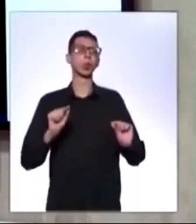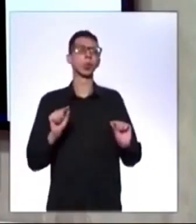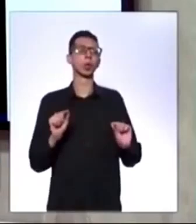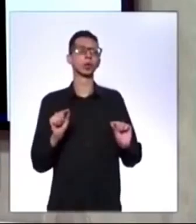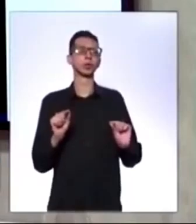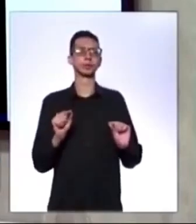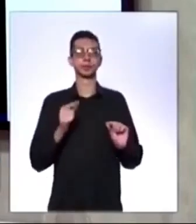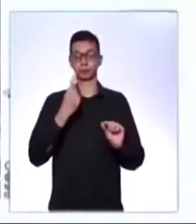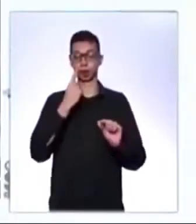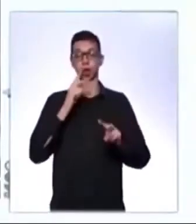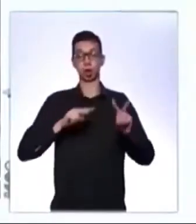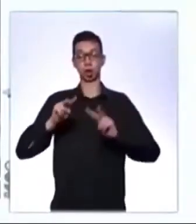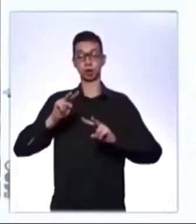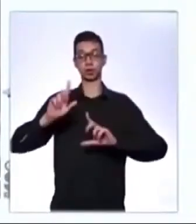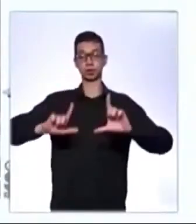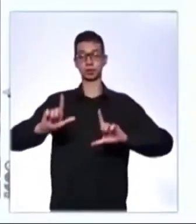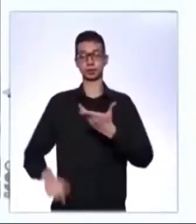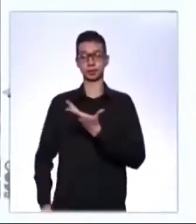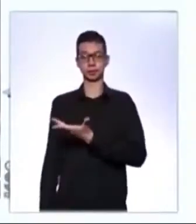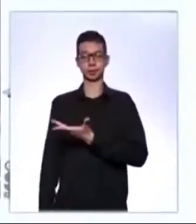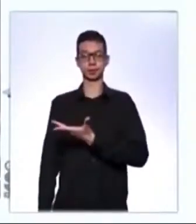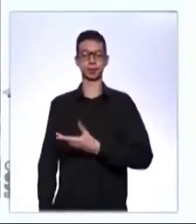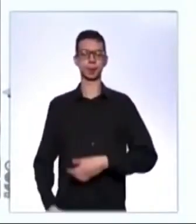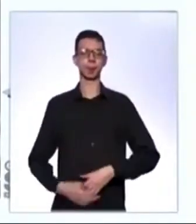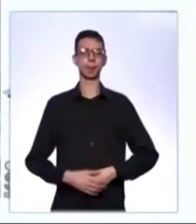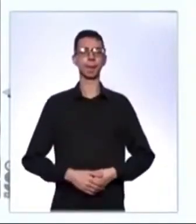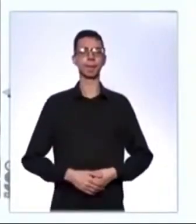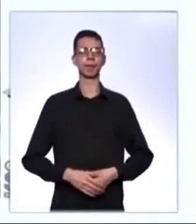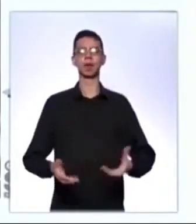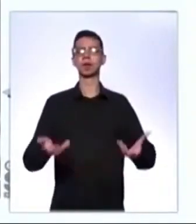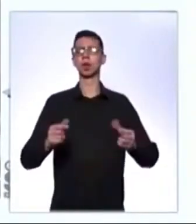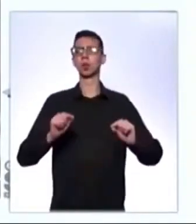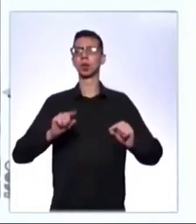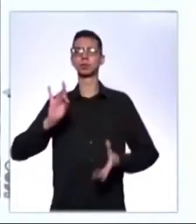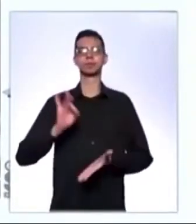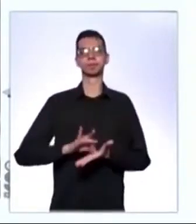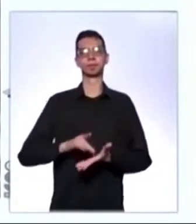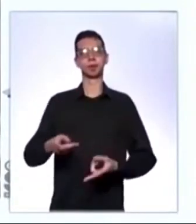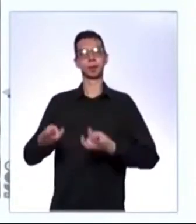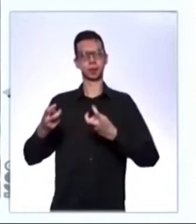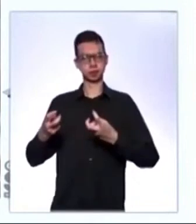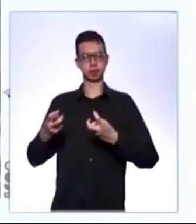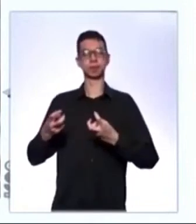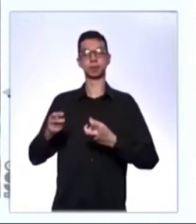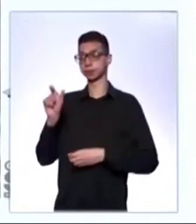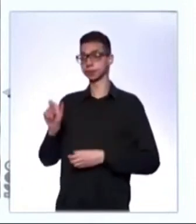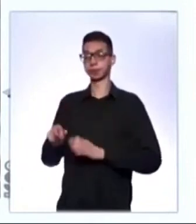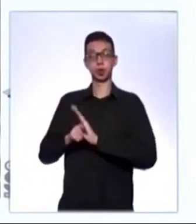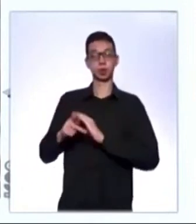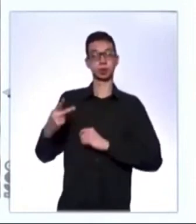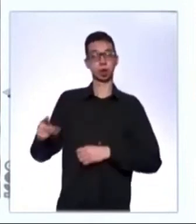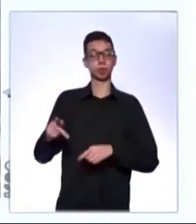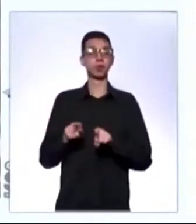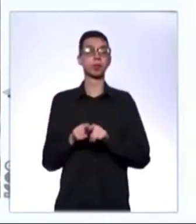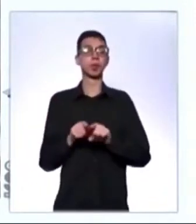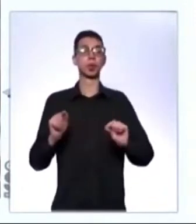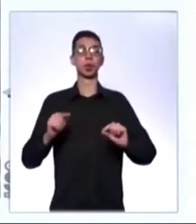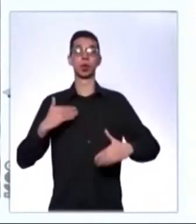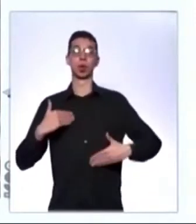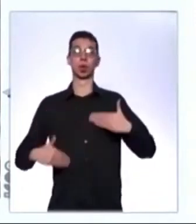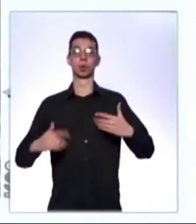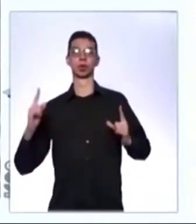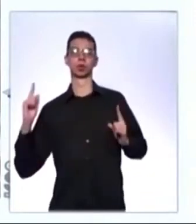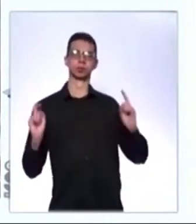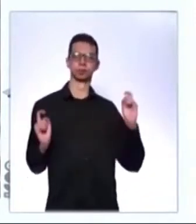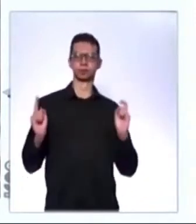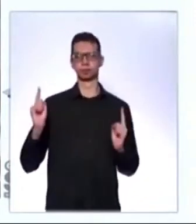Então, olha aqui na tela, acompanha comigo, ó. Eu quero originalidade, não é? Eu quero a expressão corporal bastante